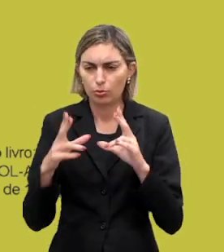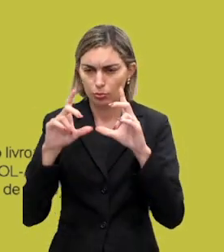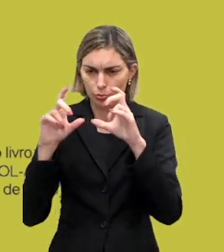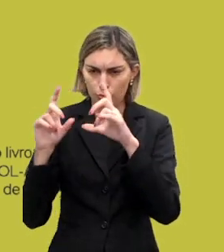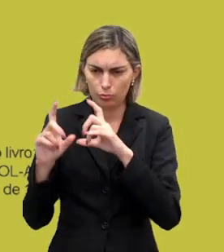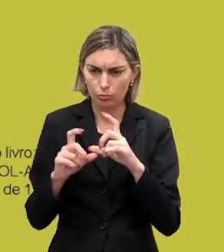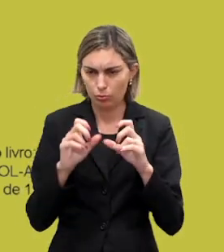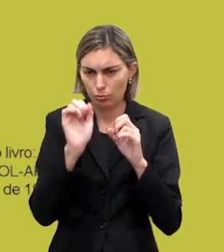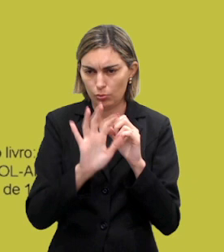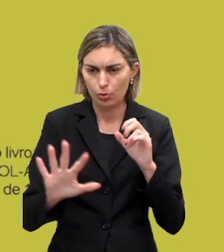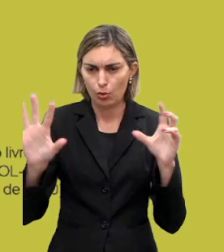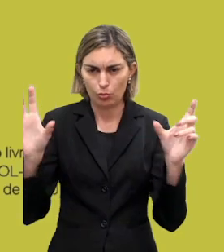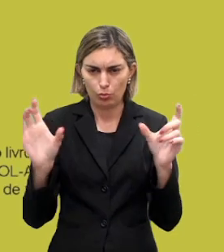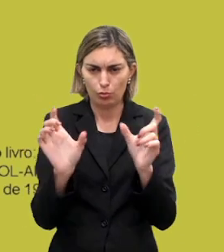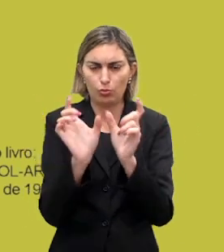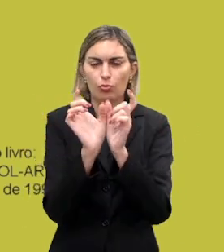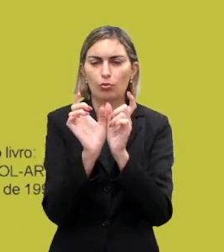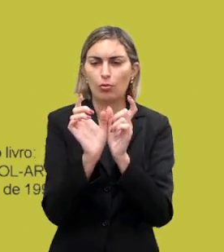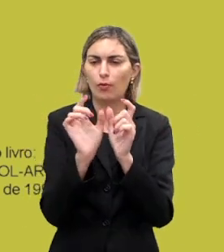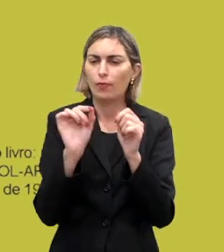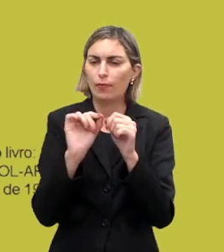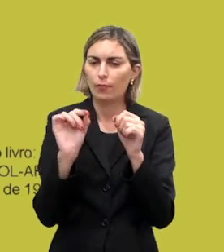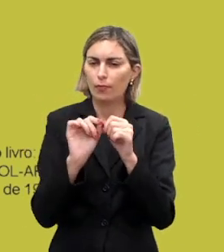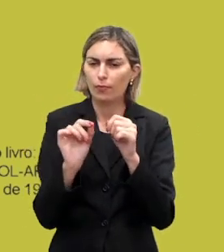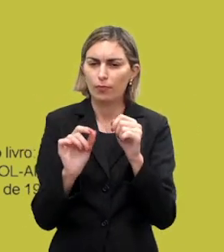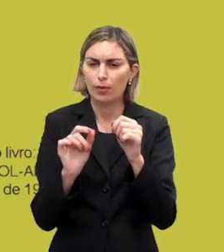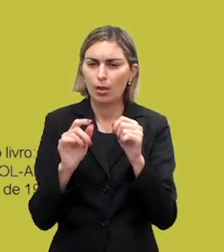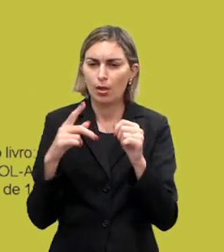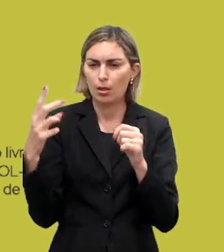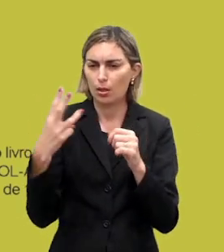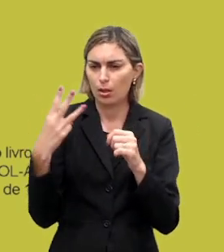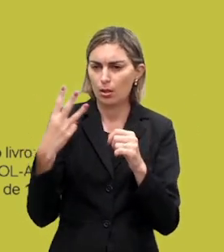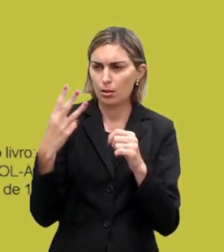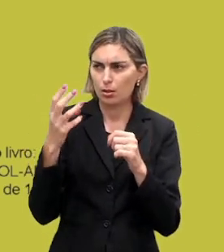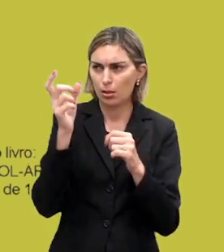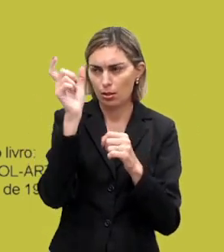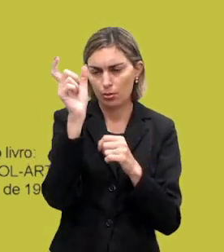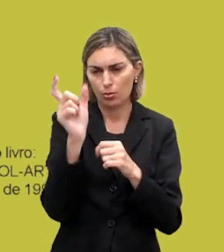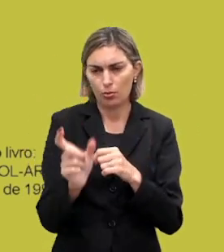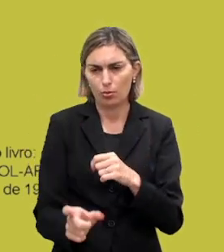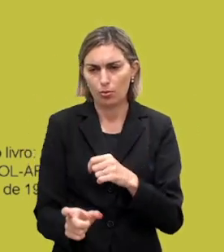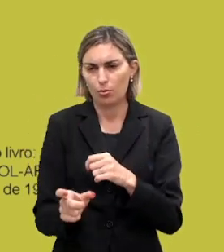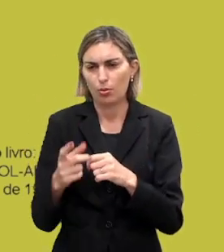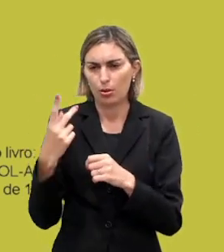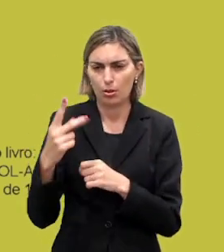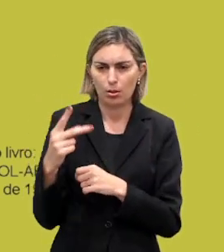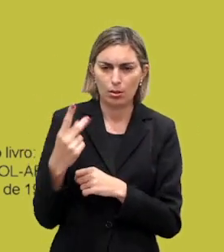Que junto formam um terceiro personagem, que é esse